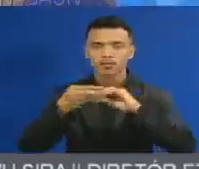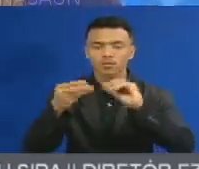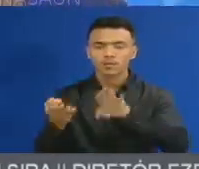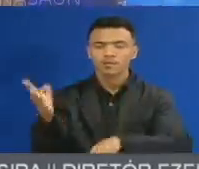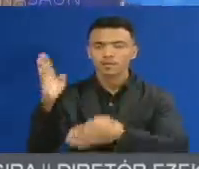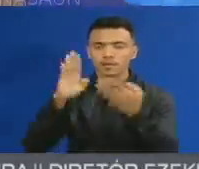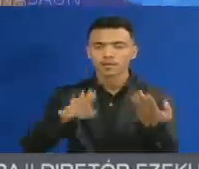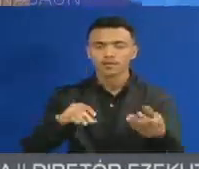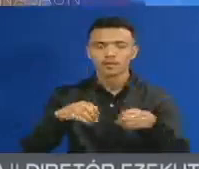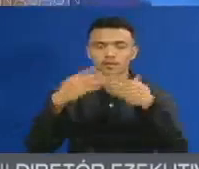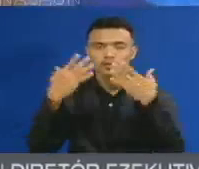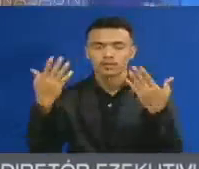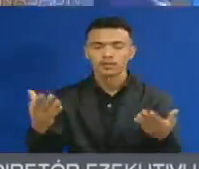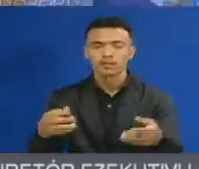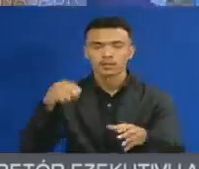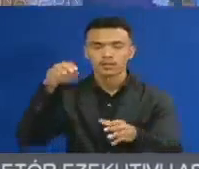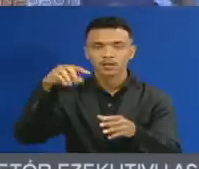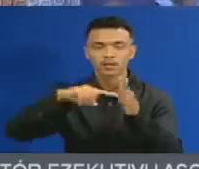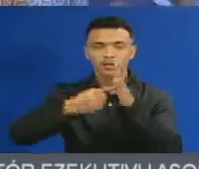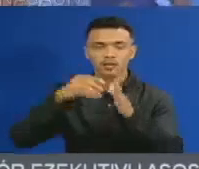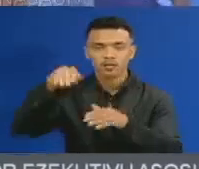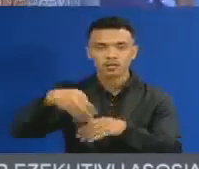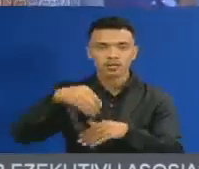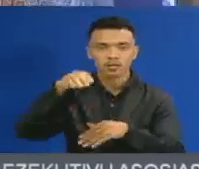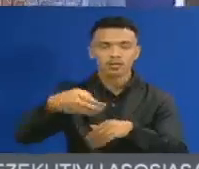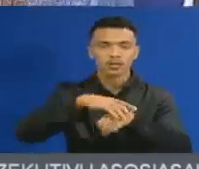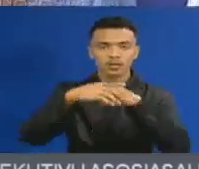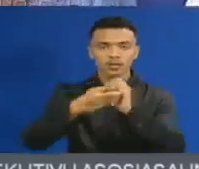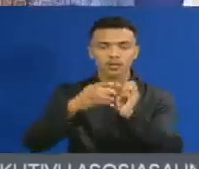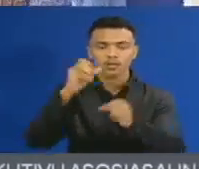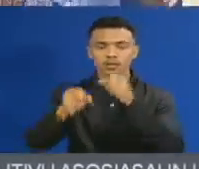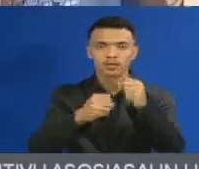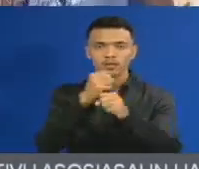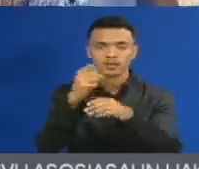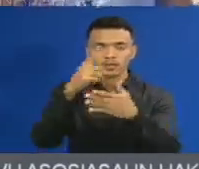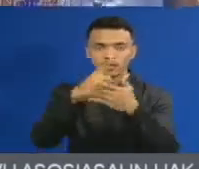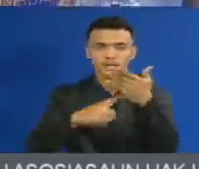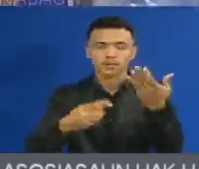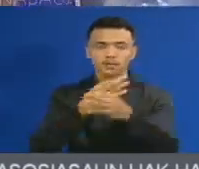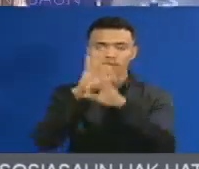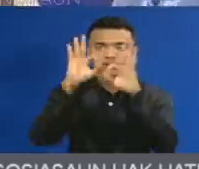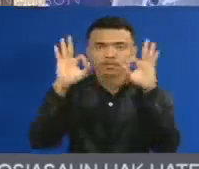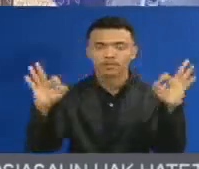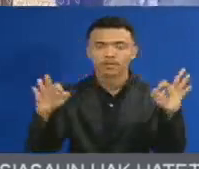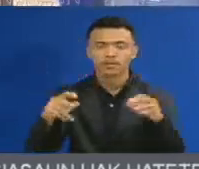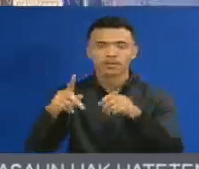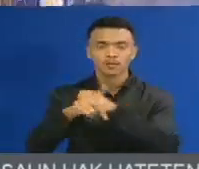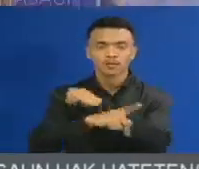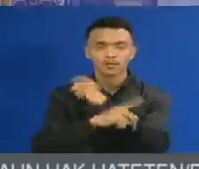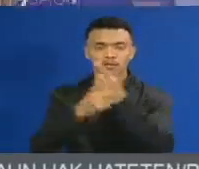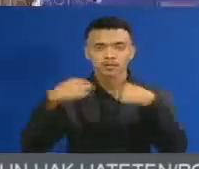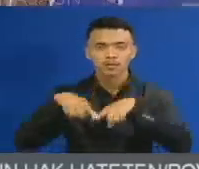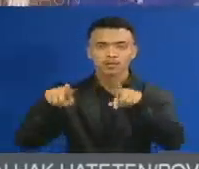i habube ke raikuak ni satina depois tome remata tima portugues fila bas ni